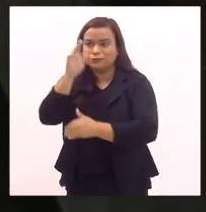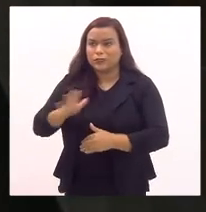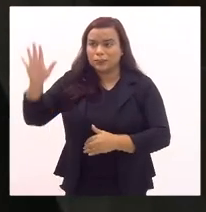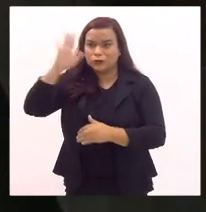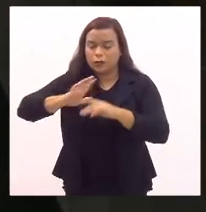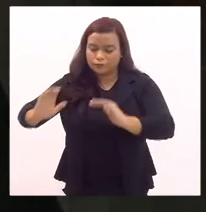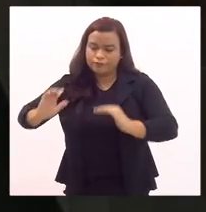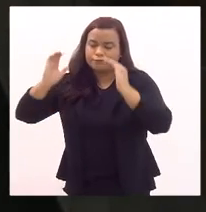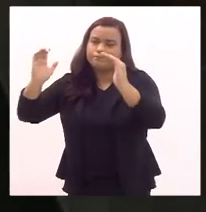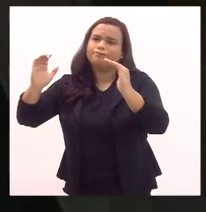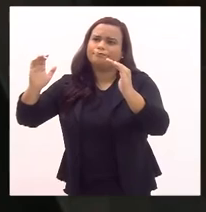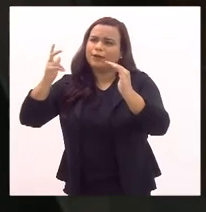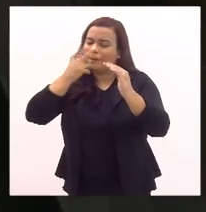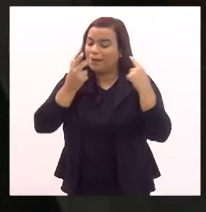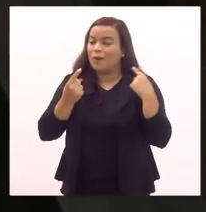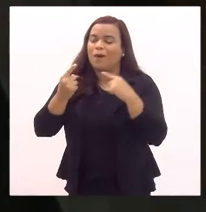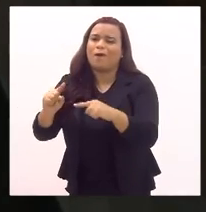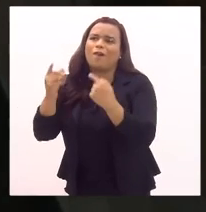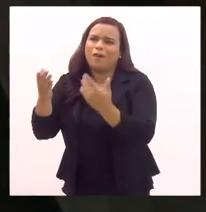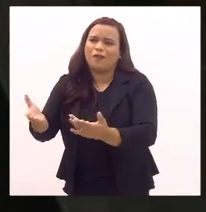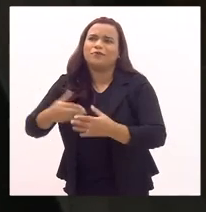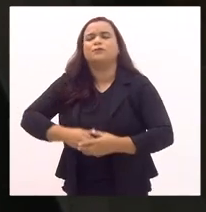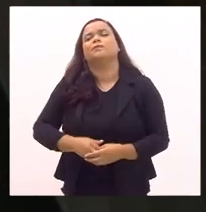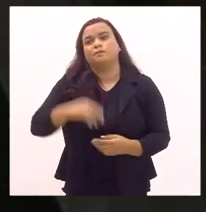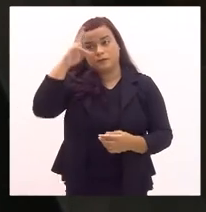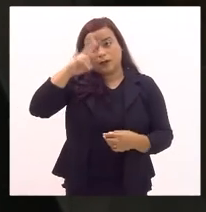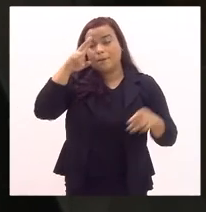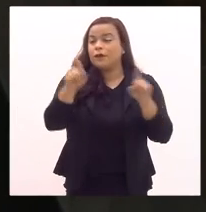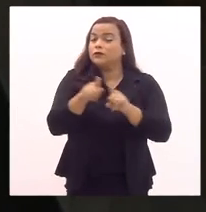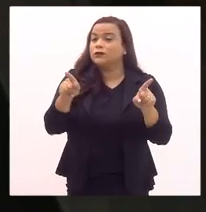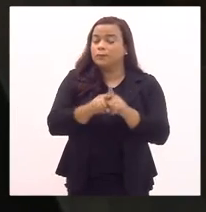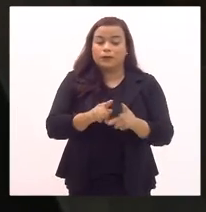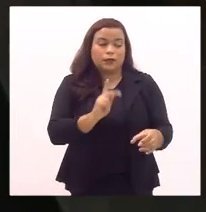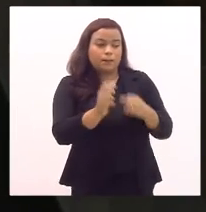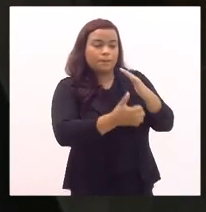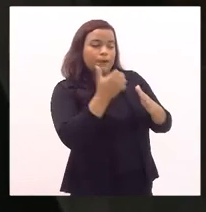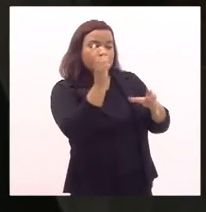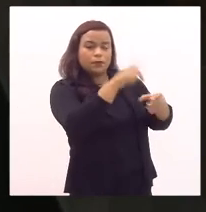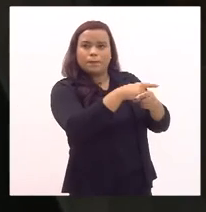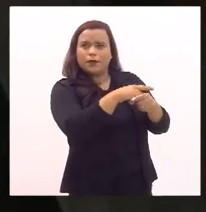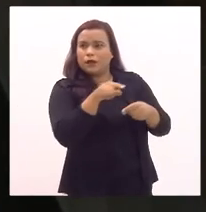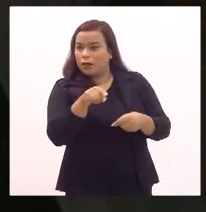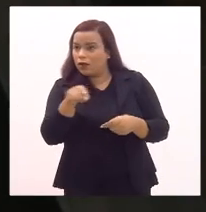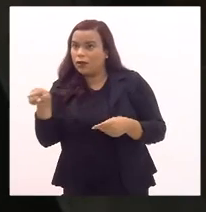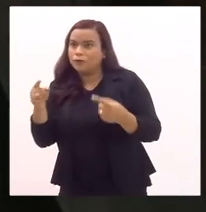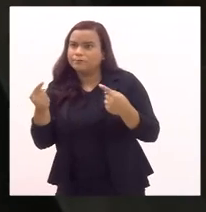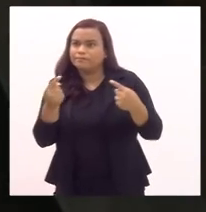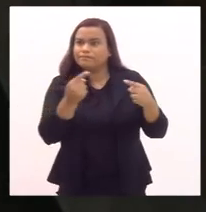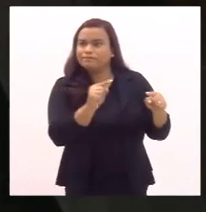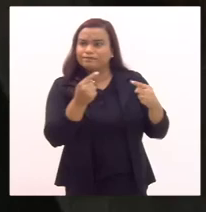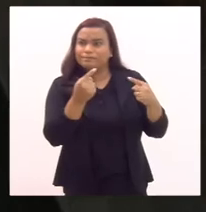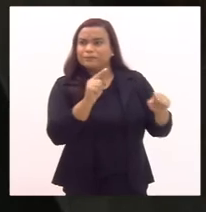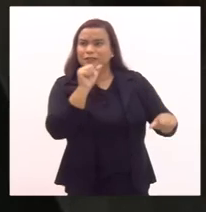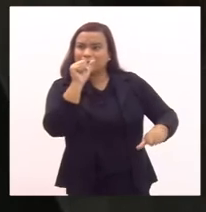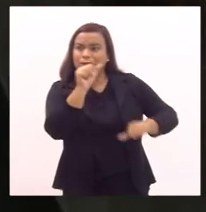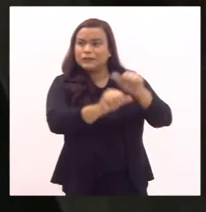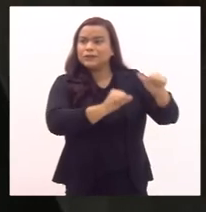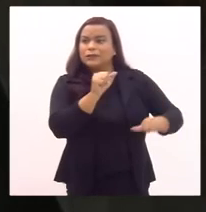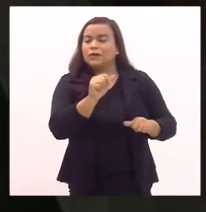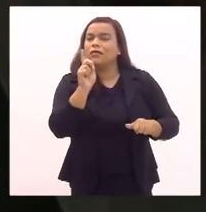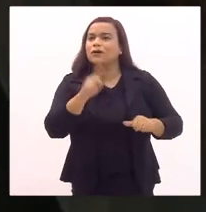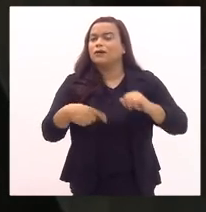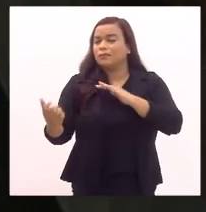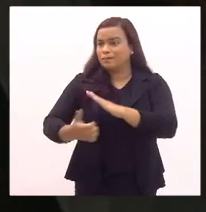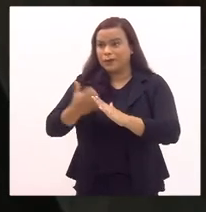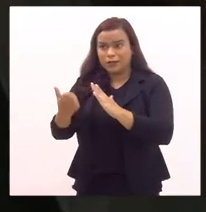Nacional soberano É bom lembrar que o que eles estão fazendo com a Petrobras e é transformá-la numa empresa